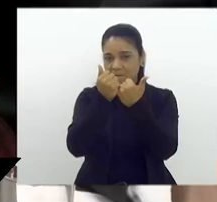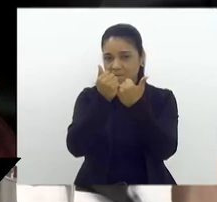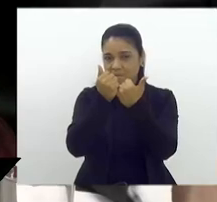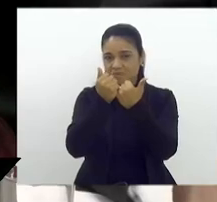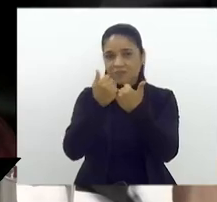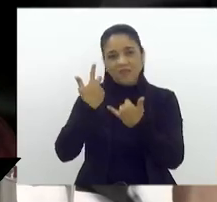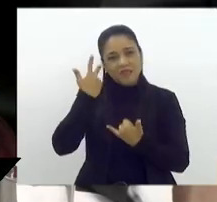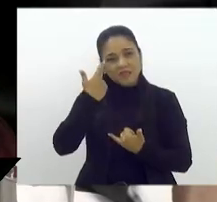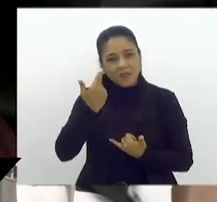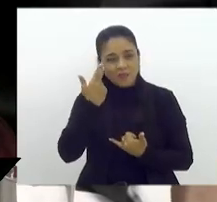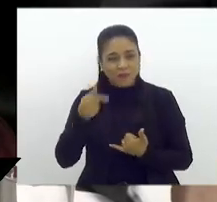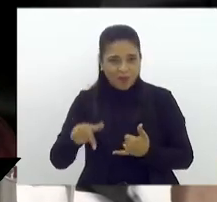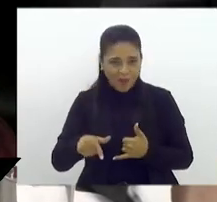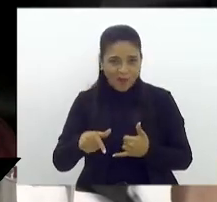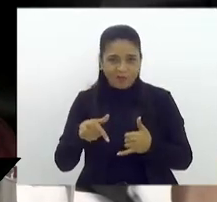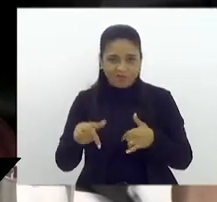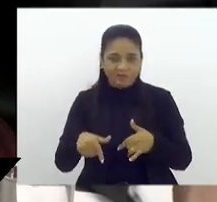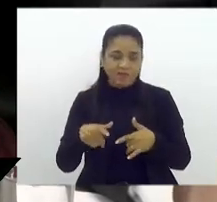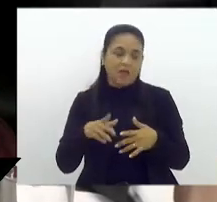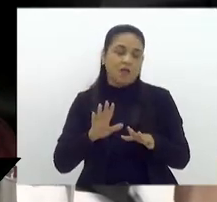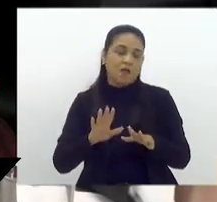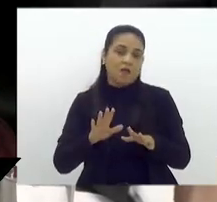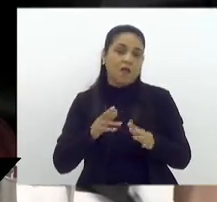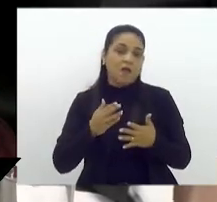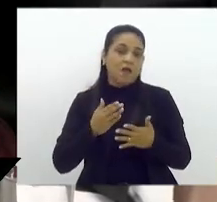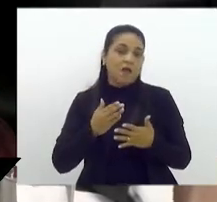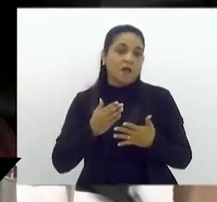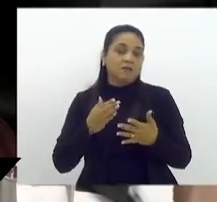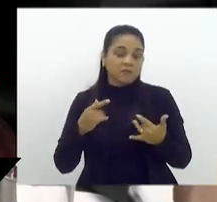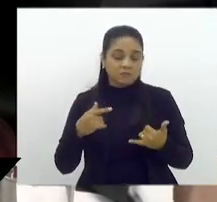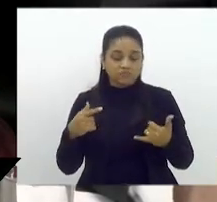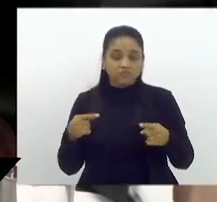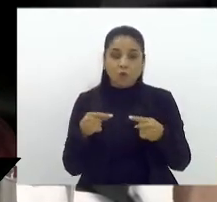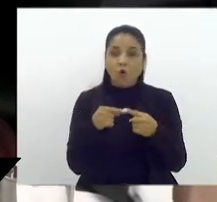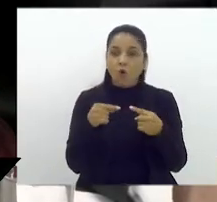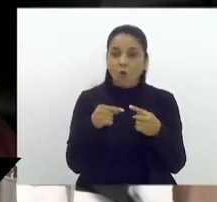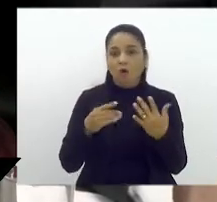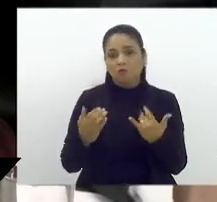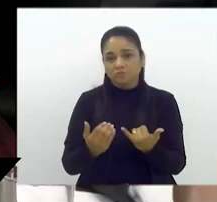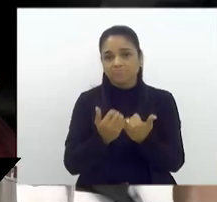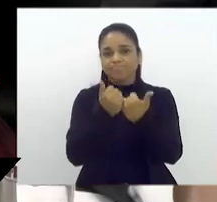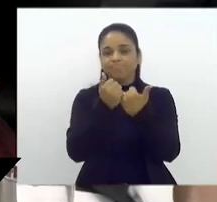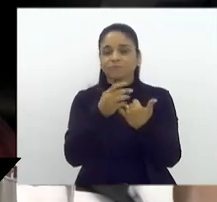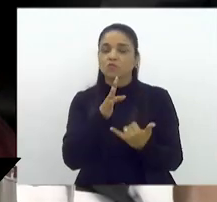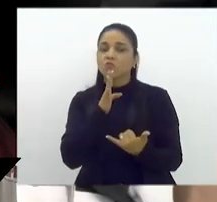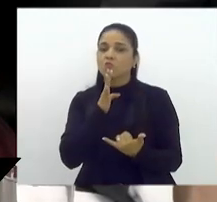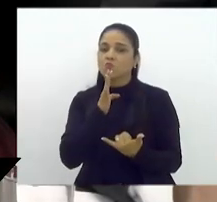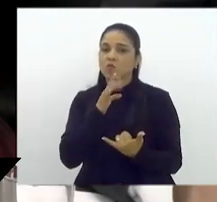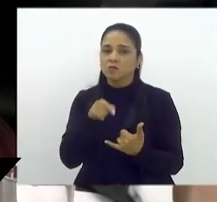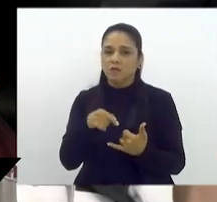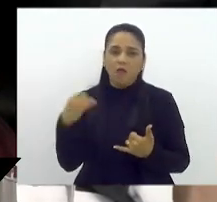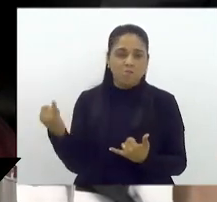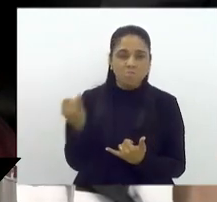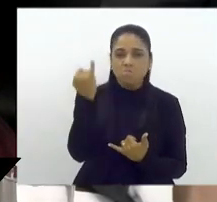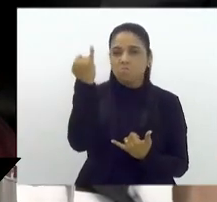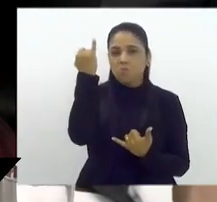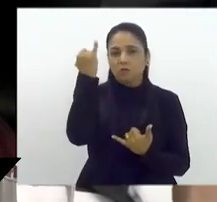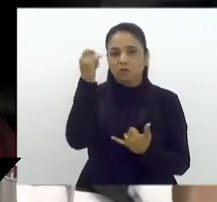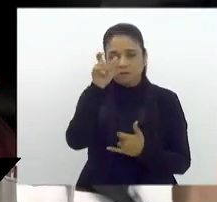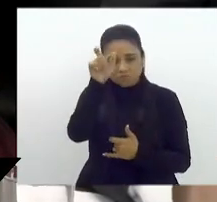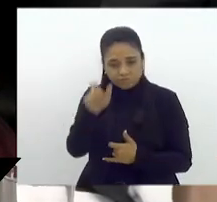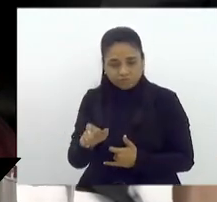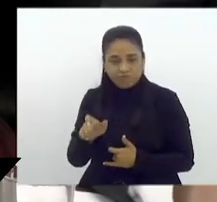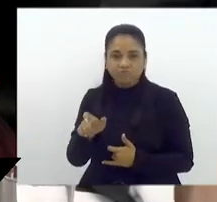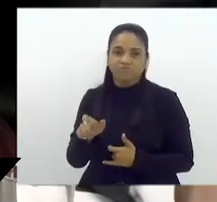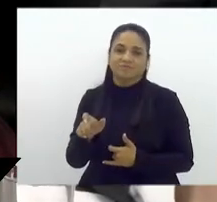de tombamento, né? Mas tem a ver com a questão do patrimônio imaterial e do reconhecimento dessa importante figura